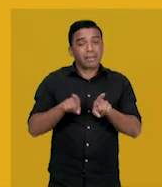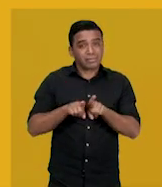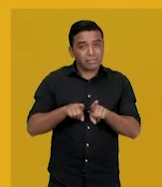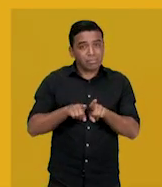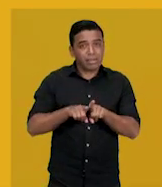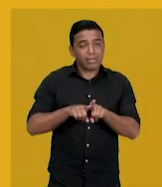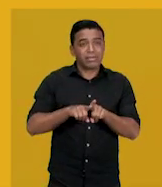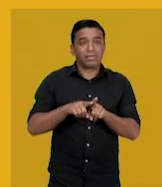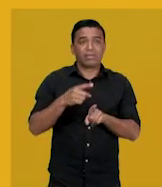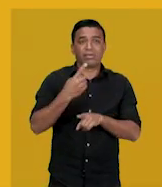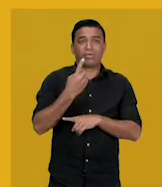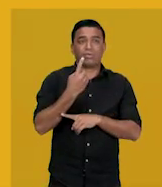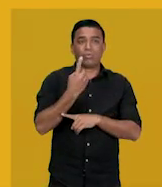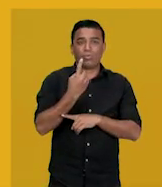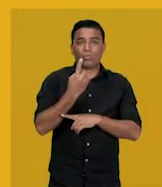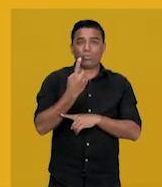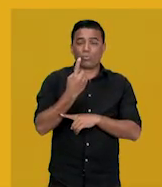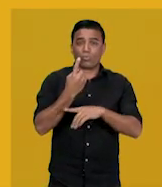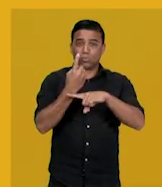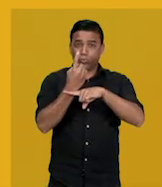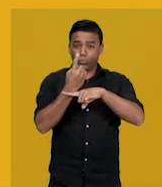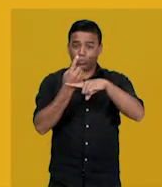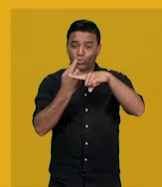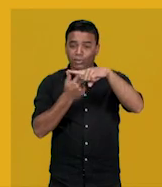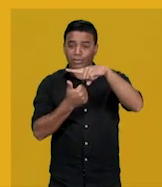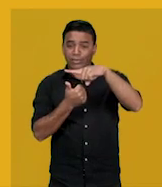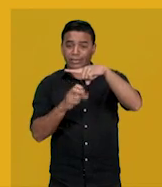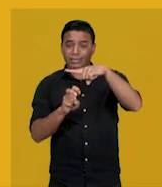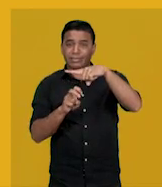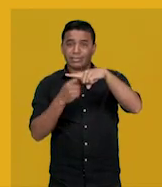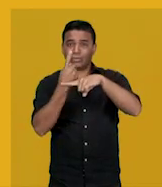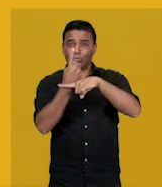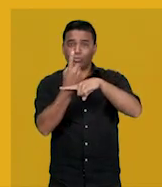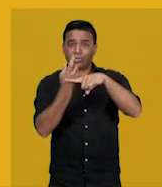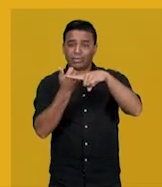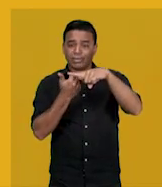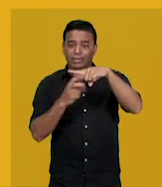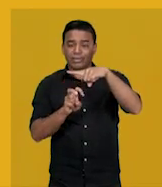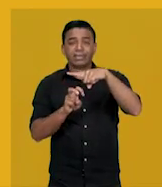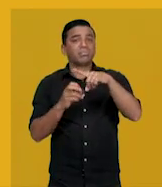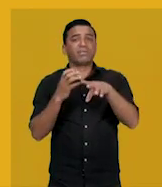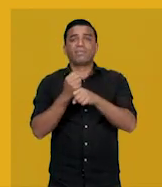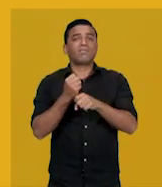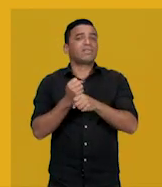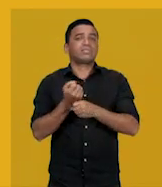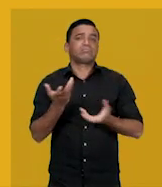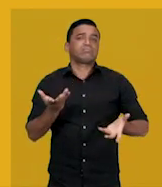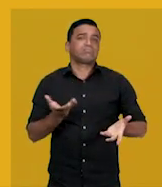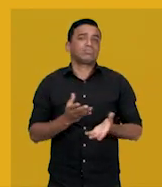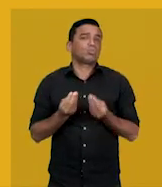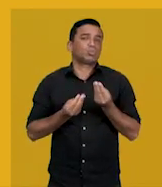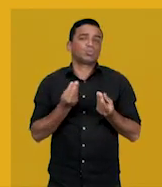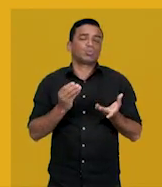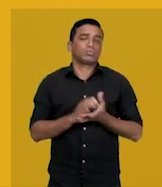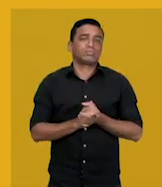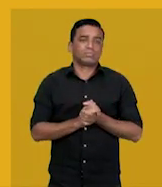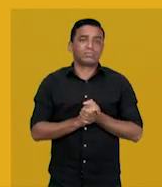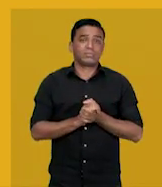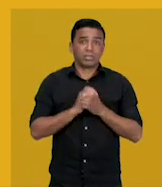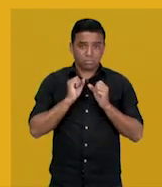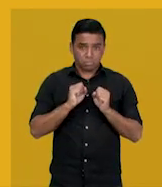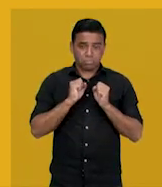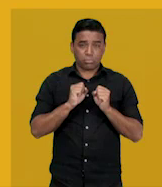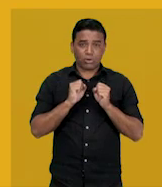1/15 vezes esse volume. Como que eu posso calcular isso aqui? Eu posso fazer